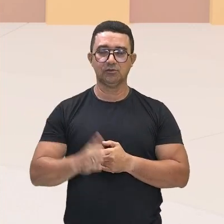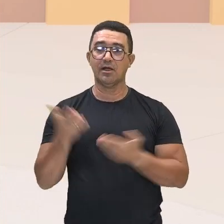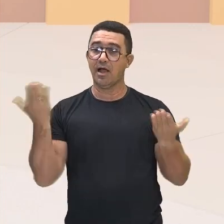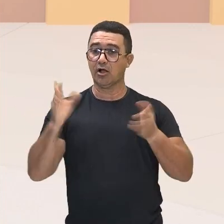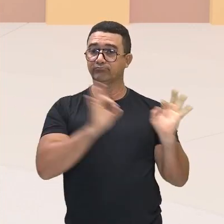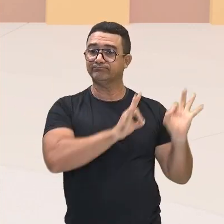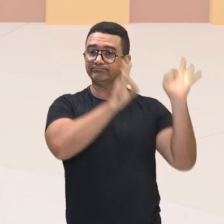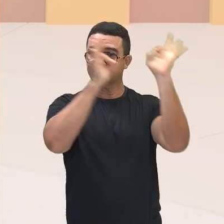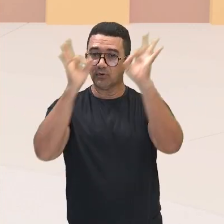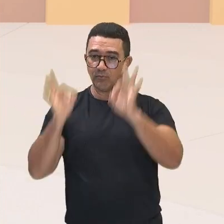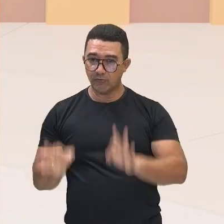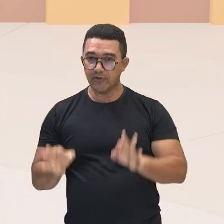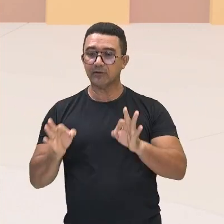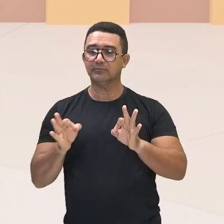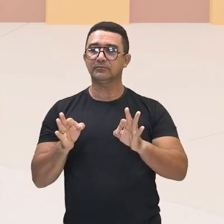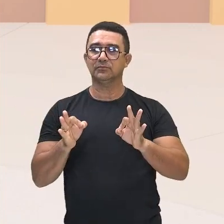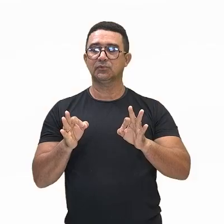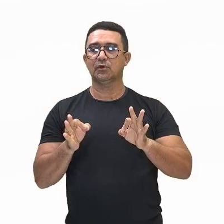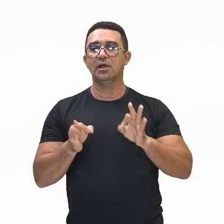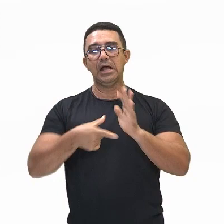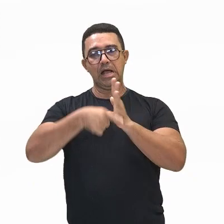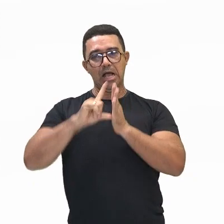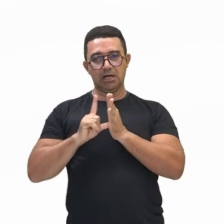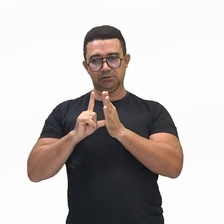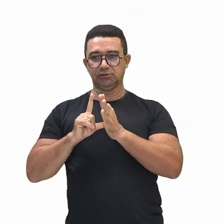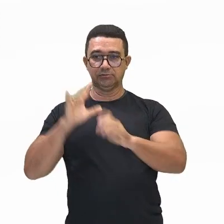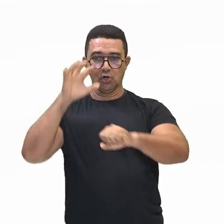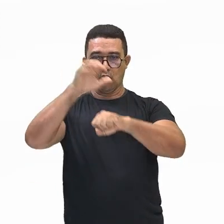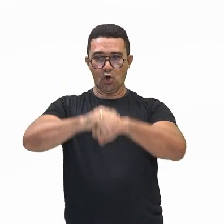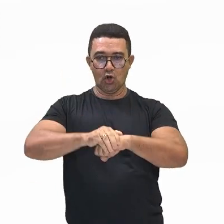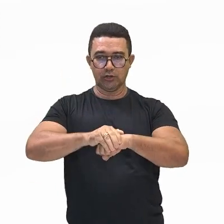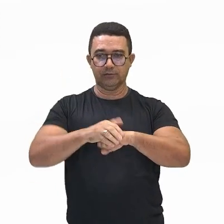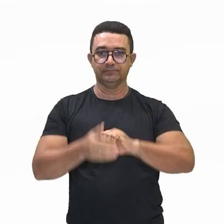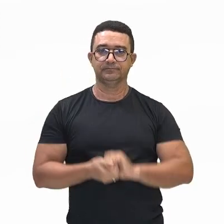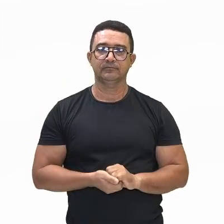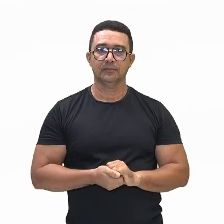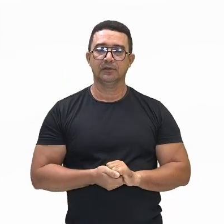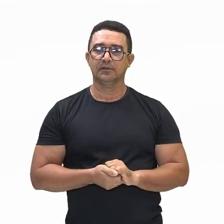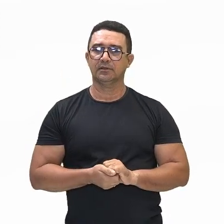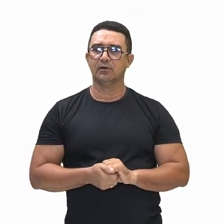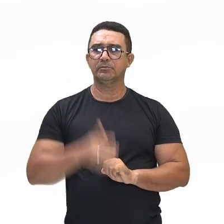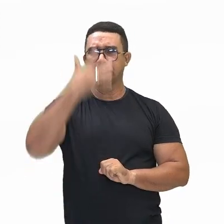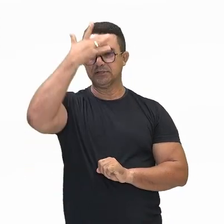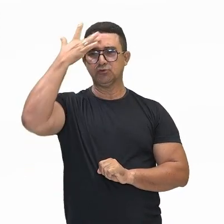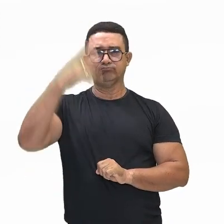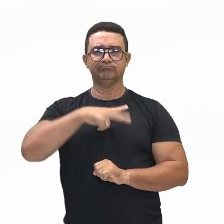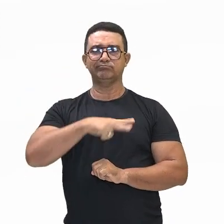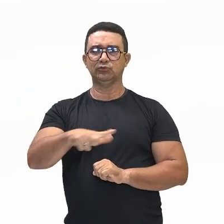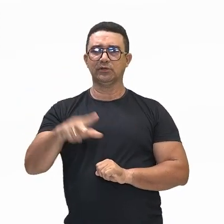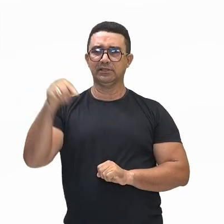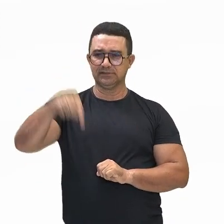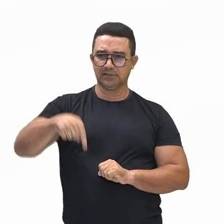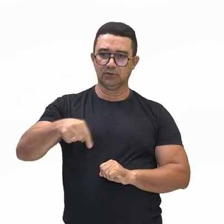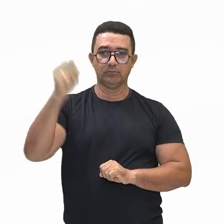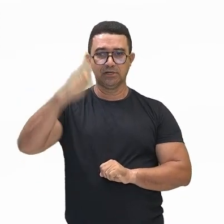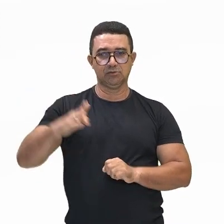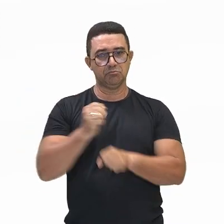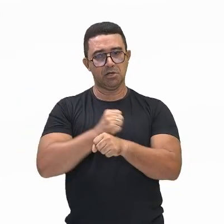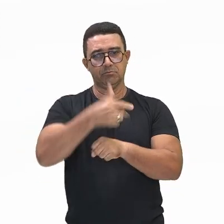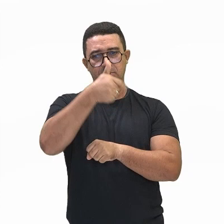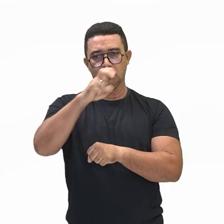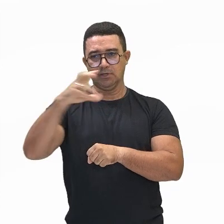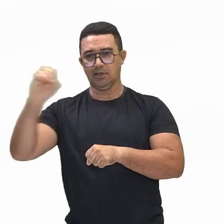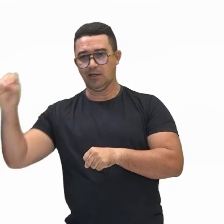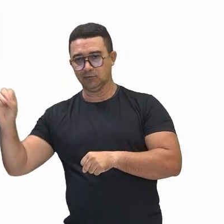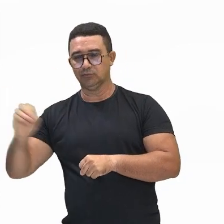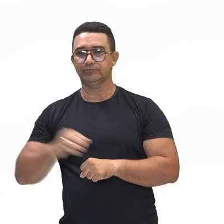o Brasil pré-colonial. Então, a chegada dos portugueses ao Brasil, por volta de 1500, vai